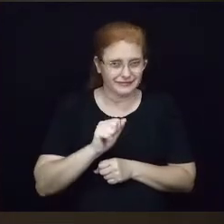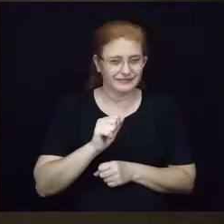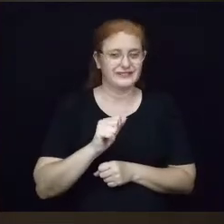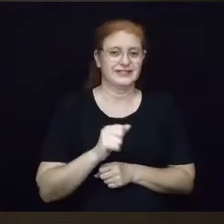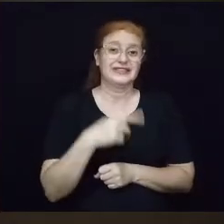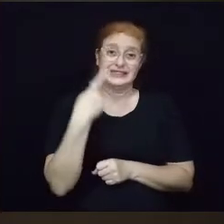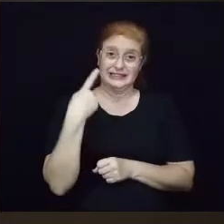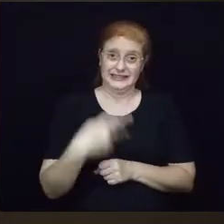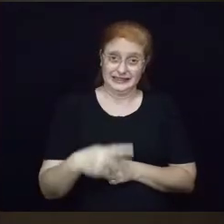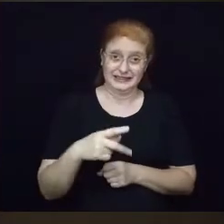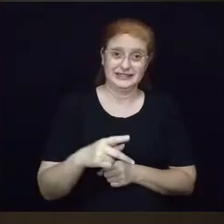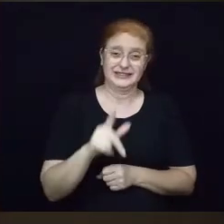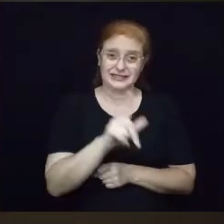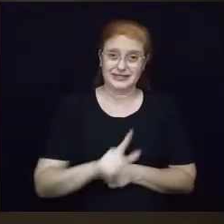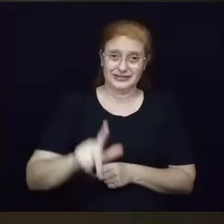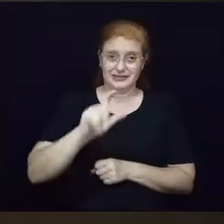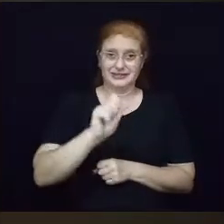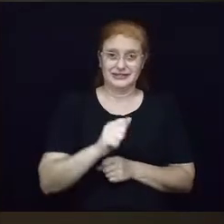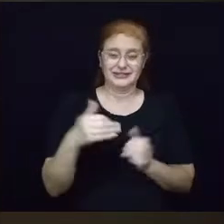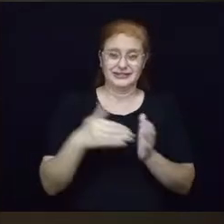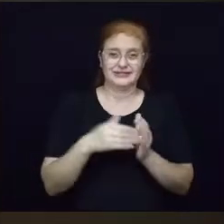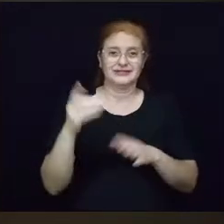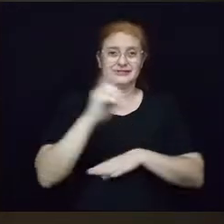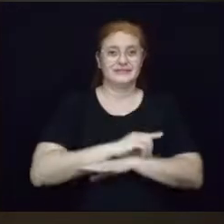Instituto Ling até dia 30 de dezembro.